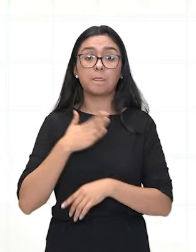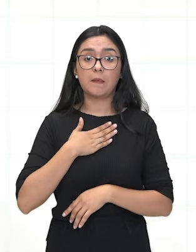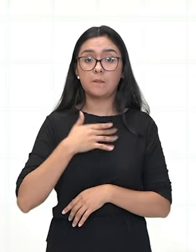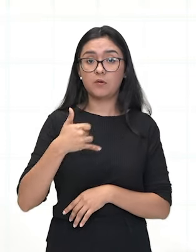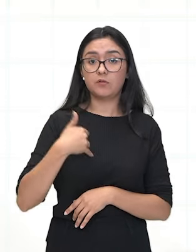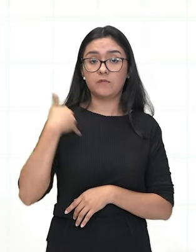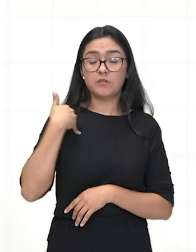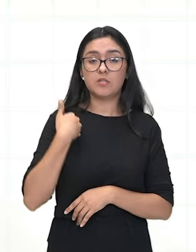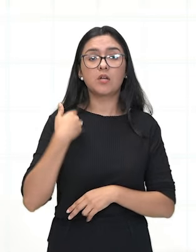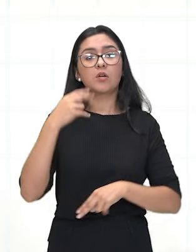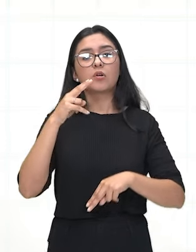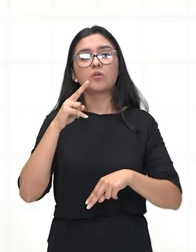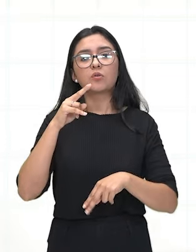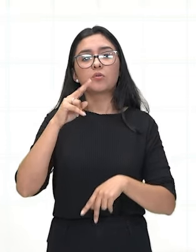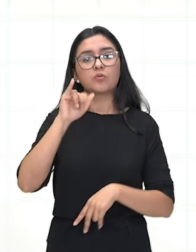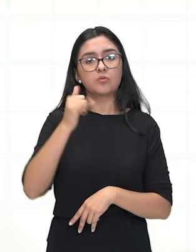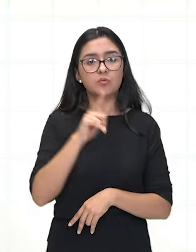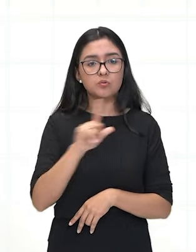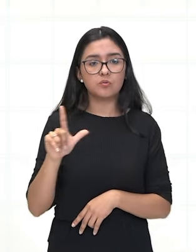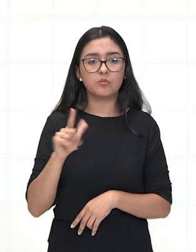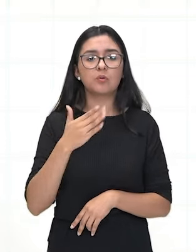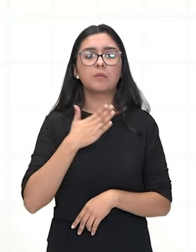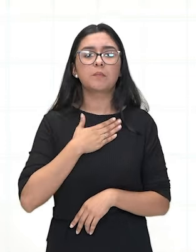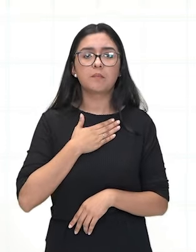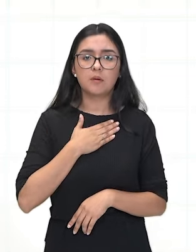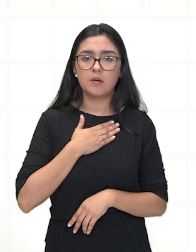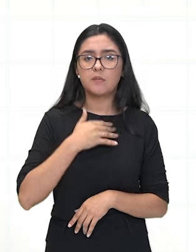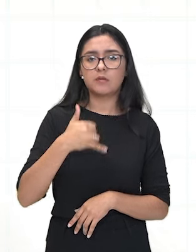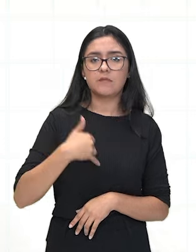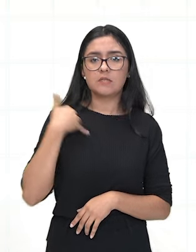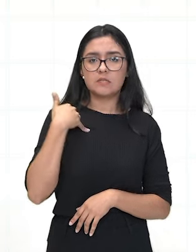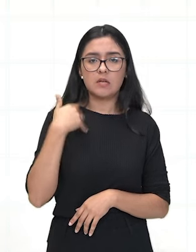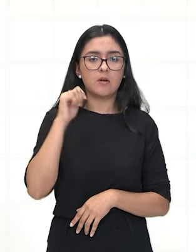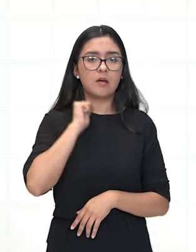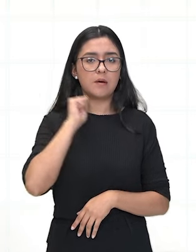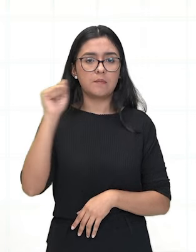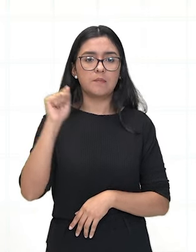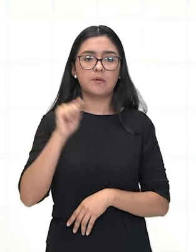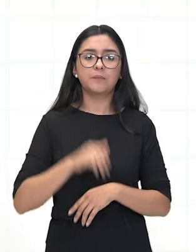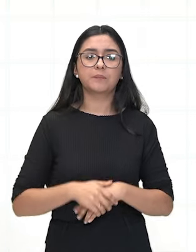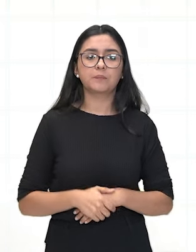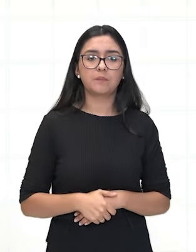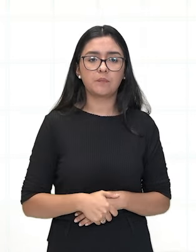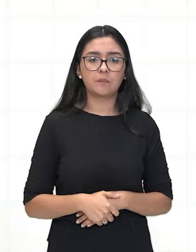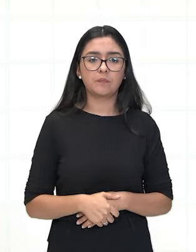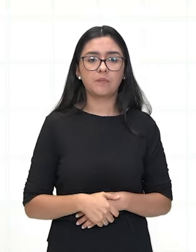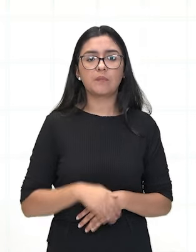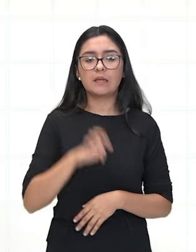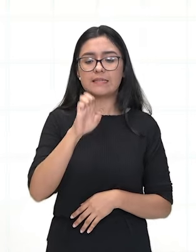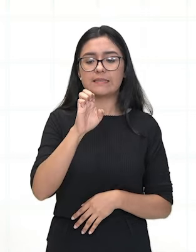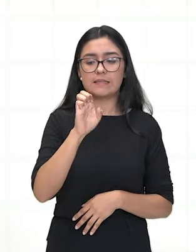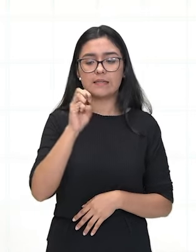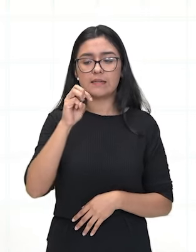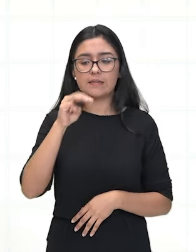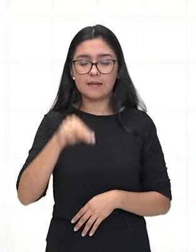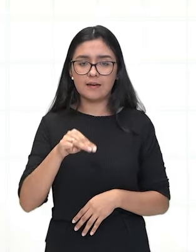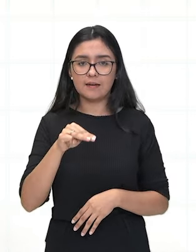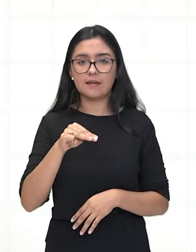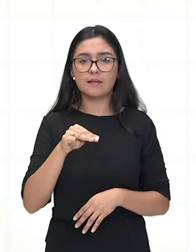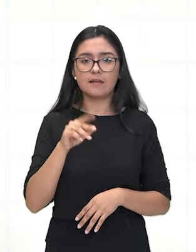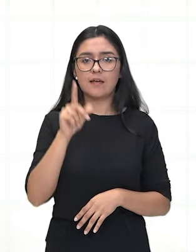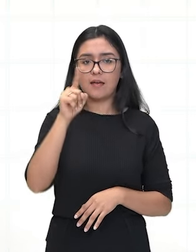é em Julho meu aniversário é em abril esse em abril é o on que você vai